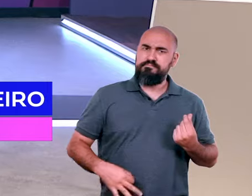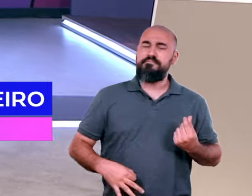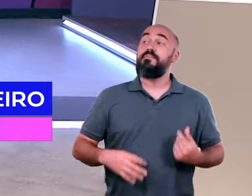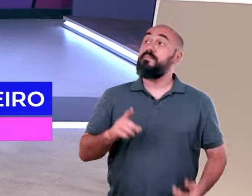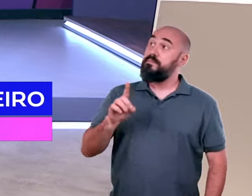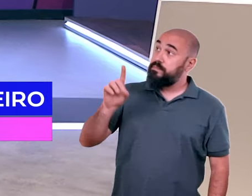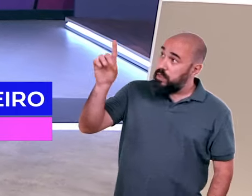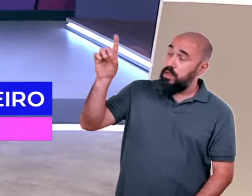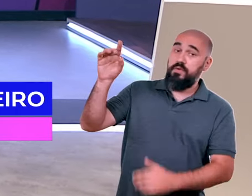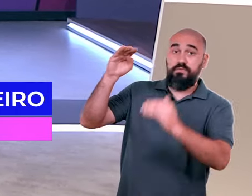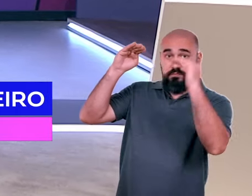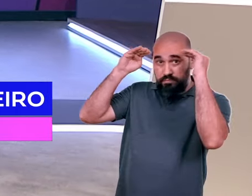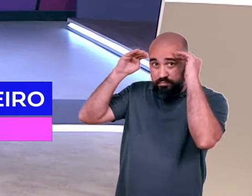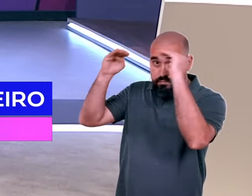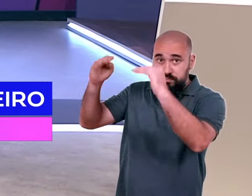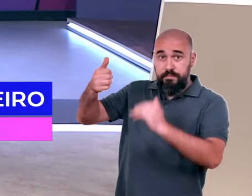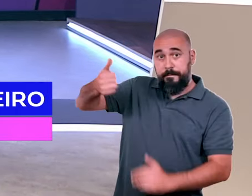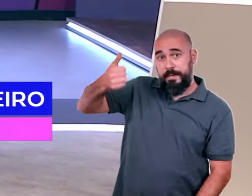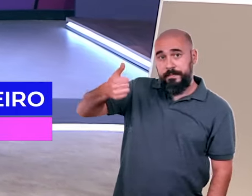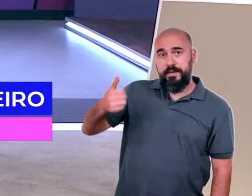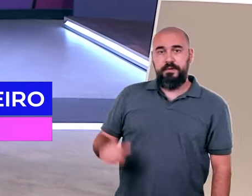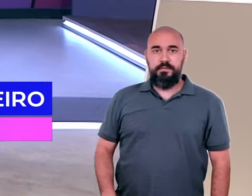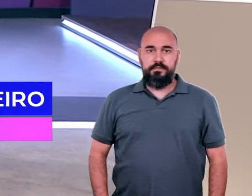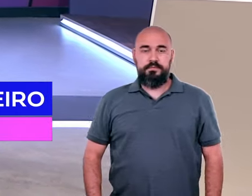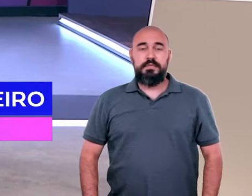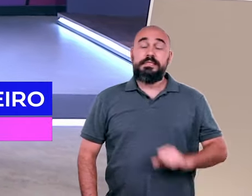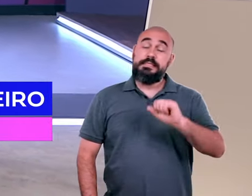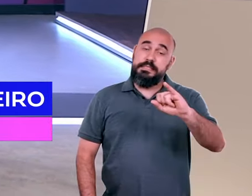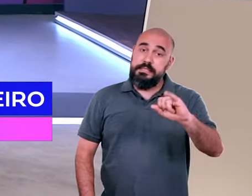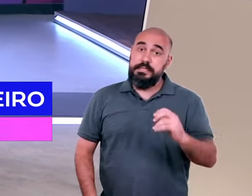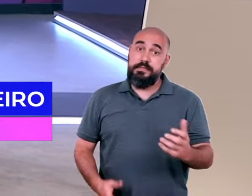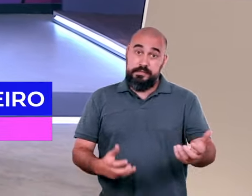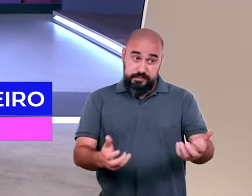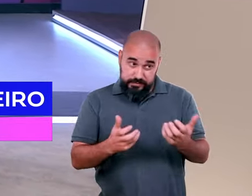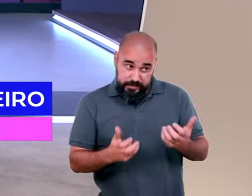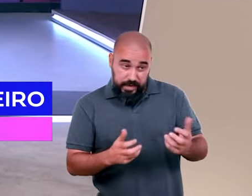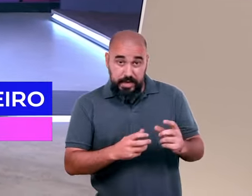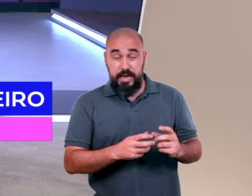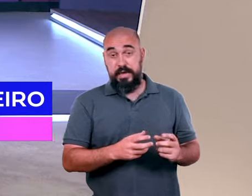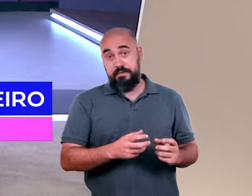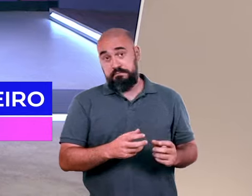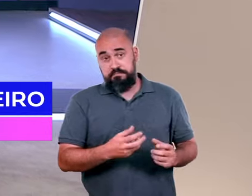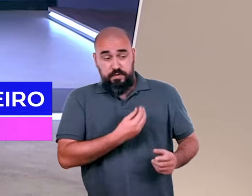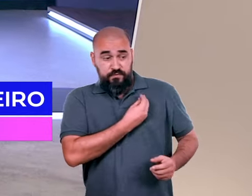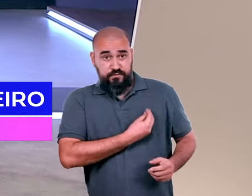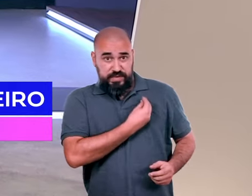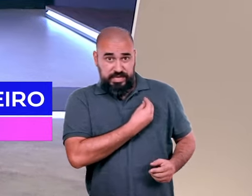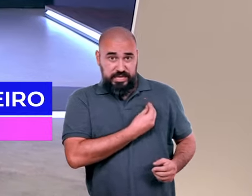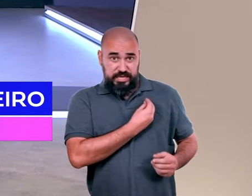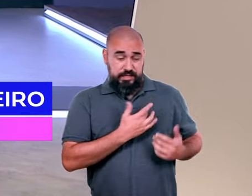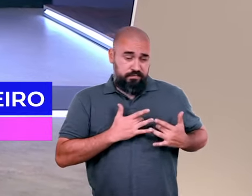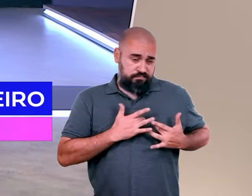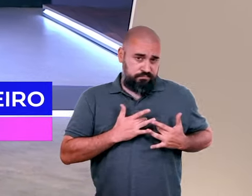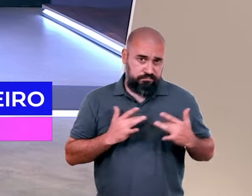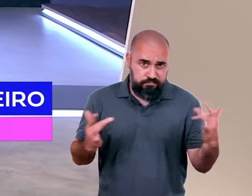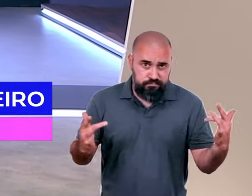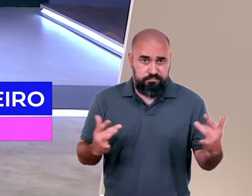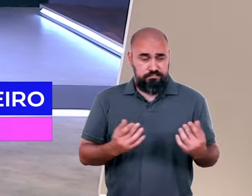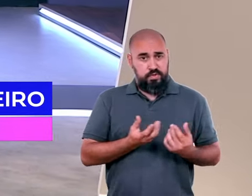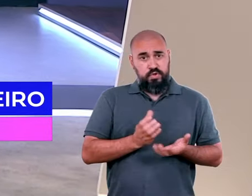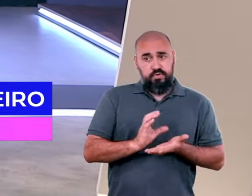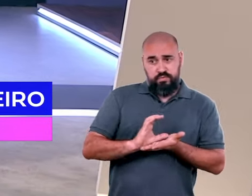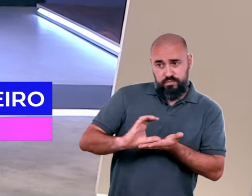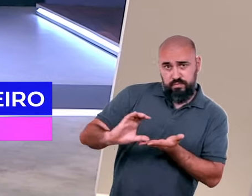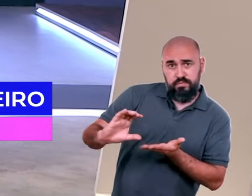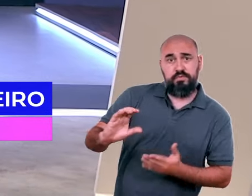Se você está disposto a lidar com liberalidade com os recursos que você tem, colocando o reino em